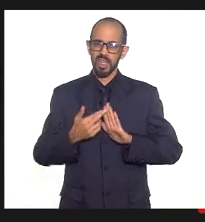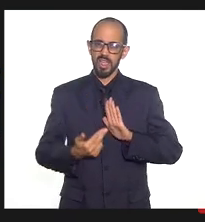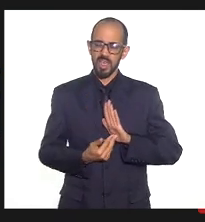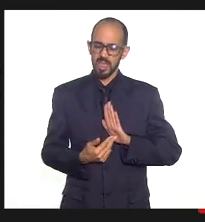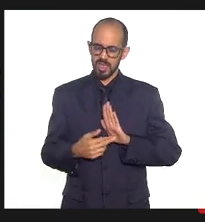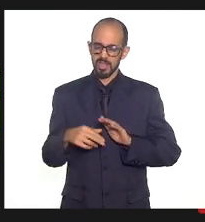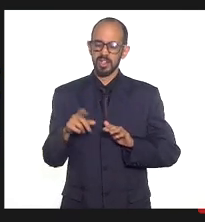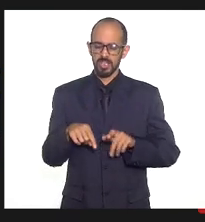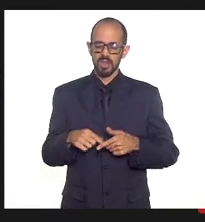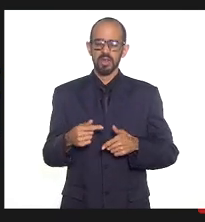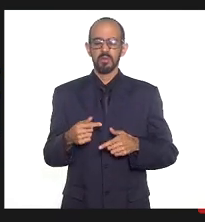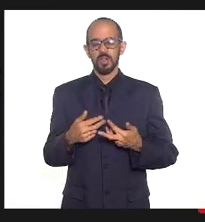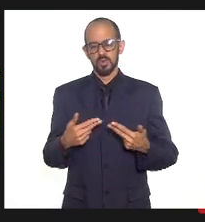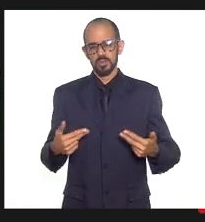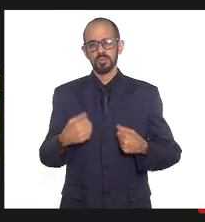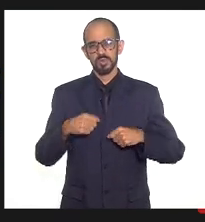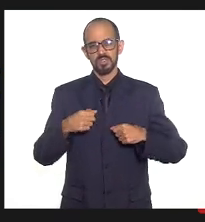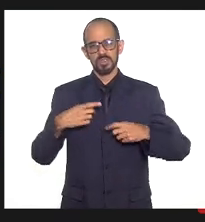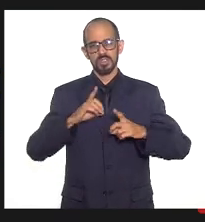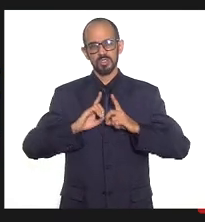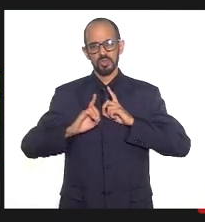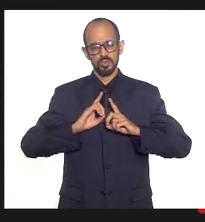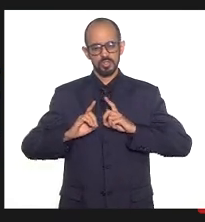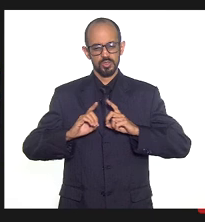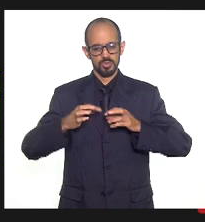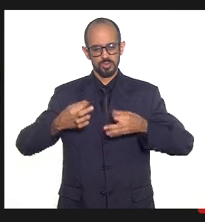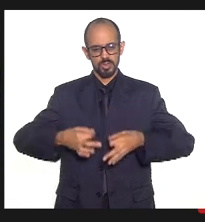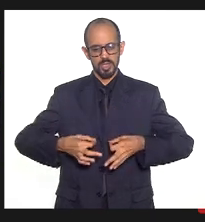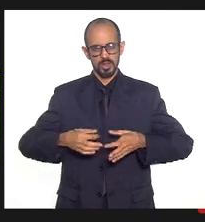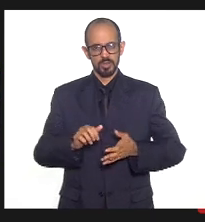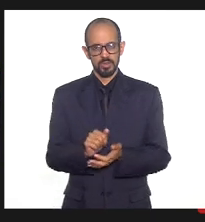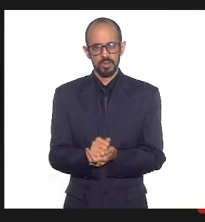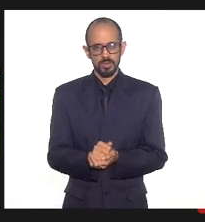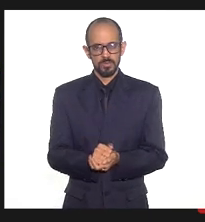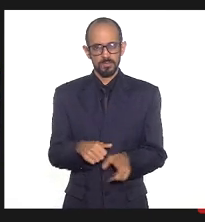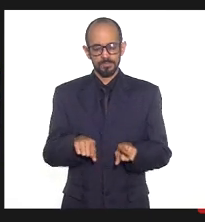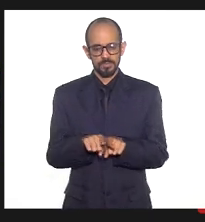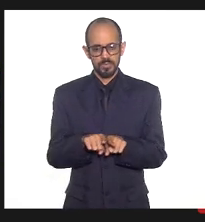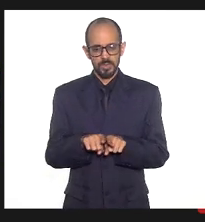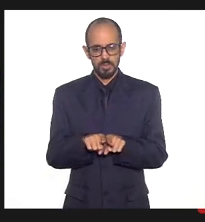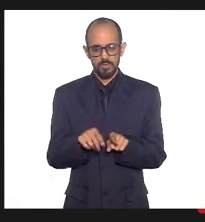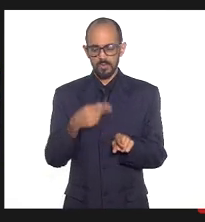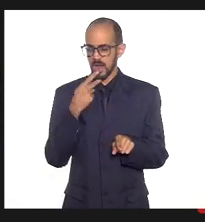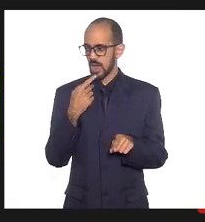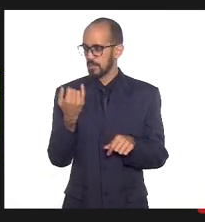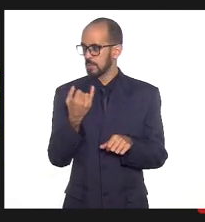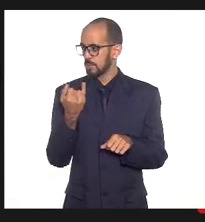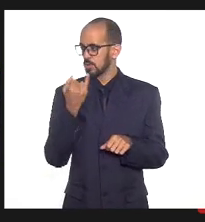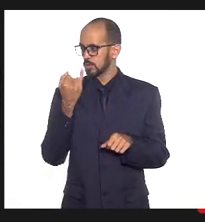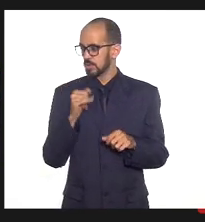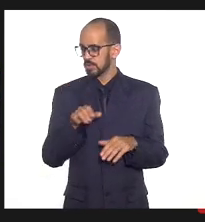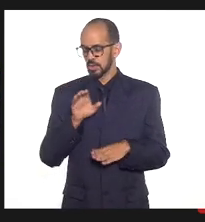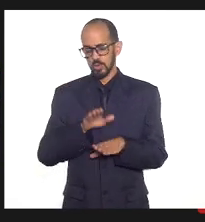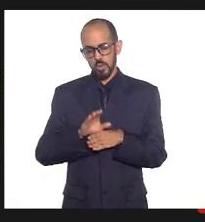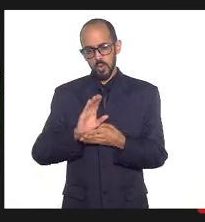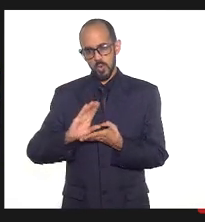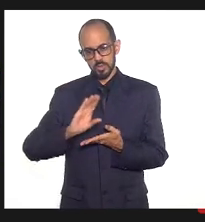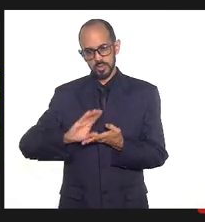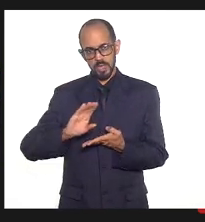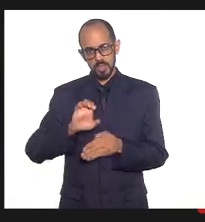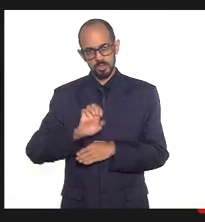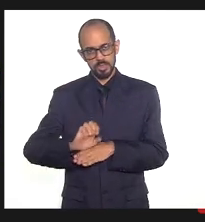que tem que ser discutida pela frente. Quer dizer, a importância do Conselho Estadual de Comunicação, mas que